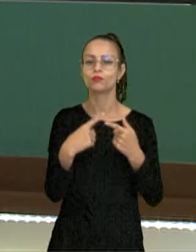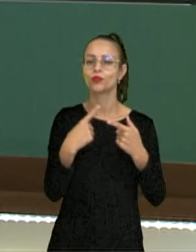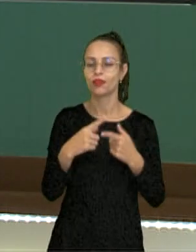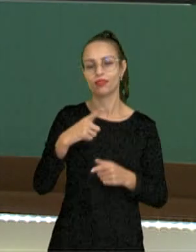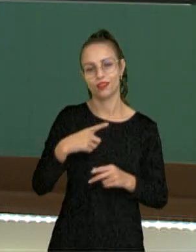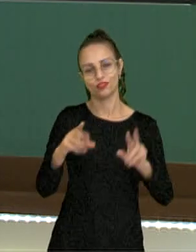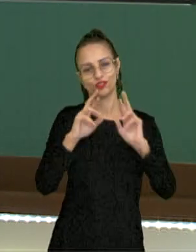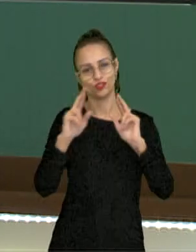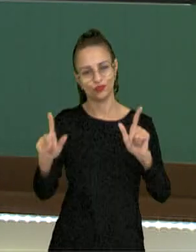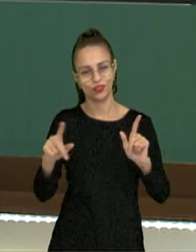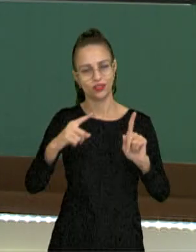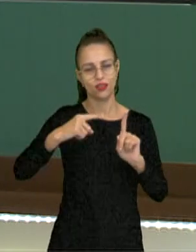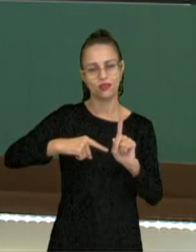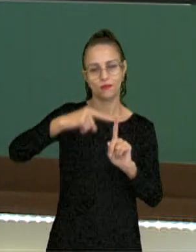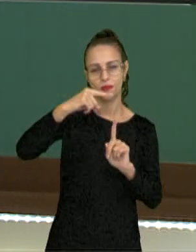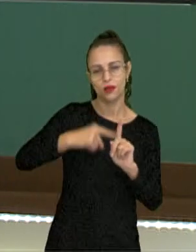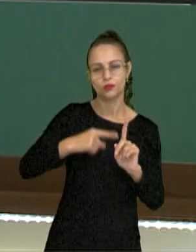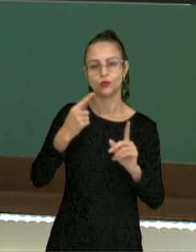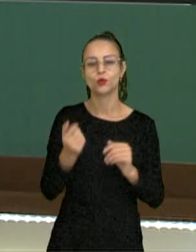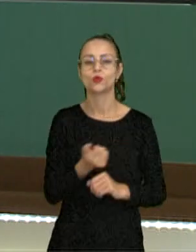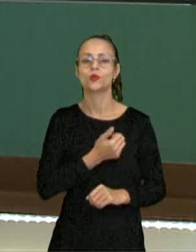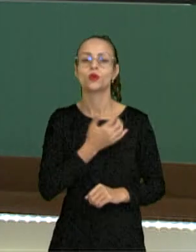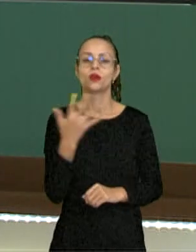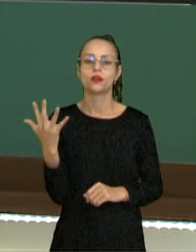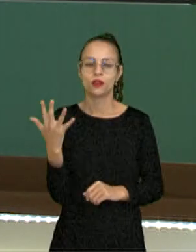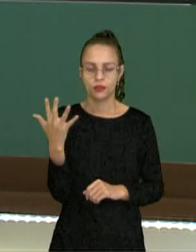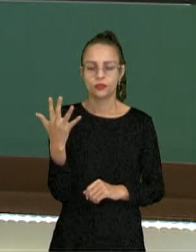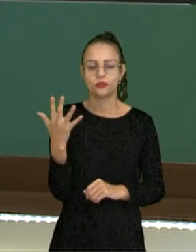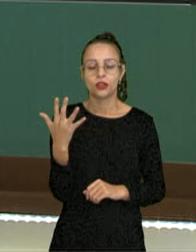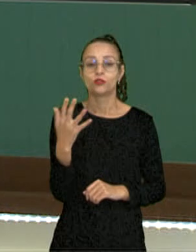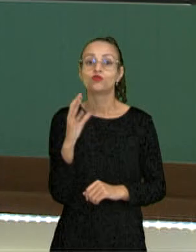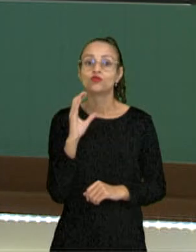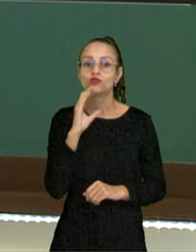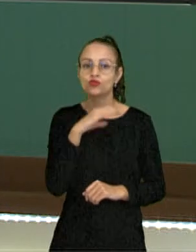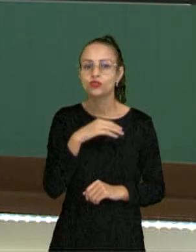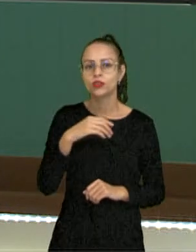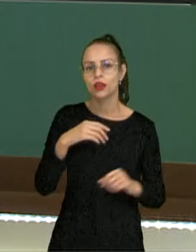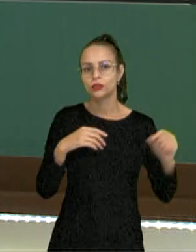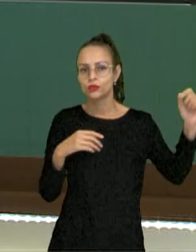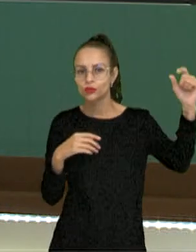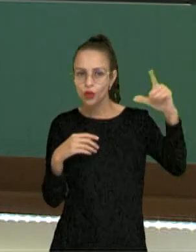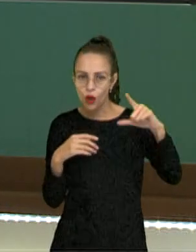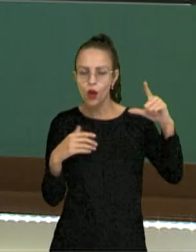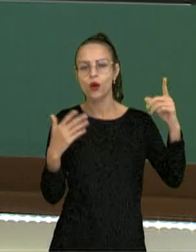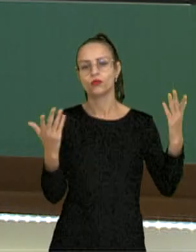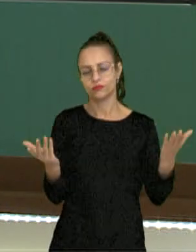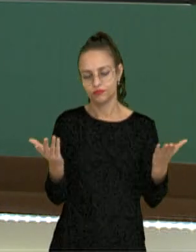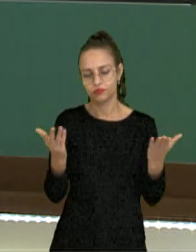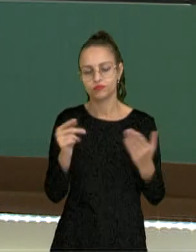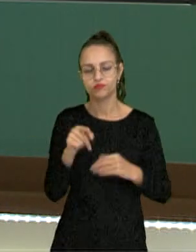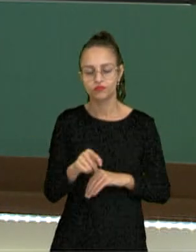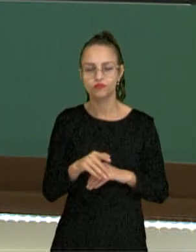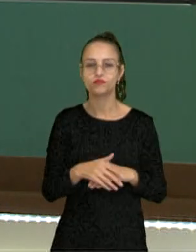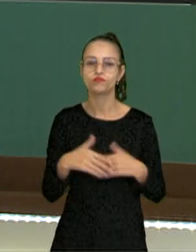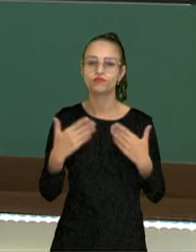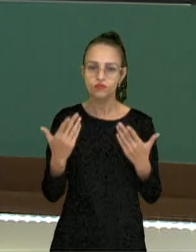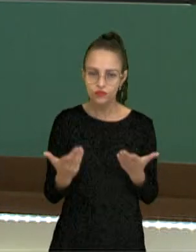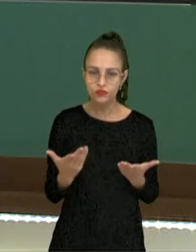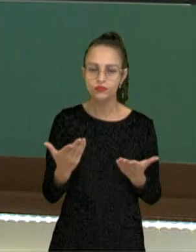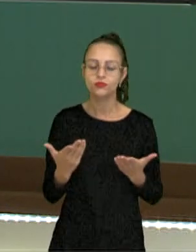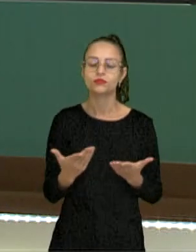ali de temperaturas, de quantidade de aquecimento que o Sol propicia para aquela área, né?